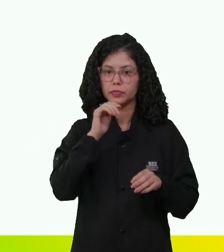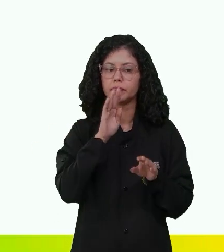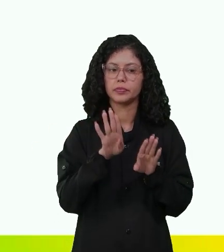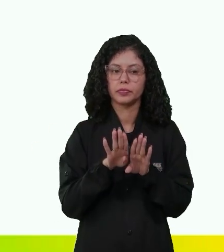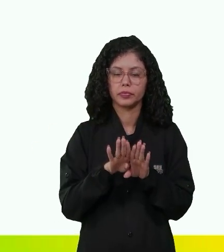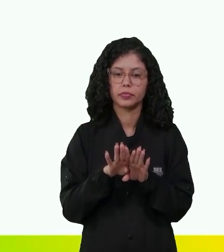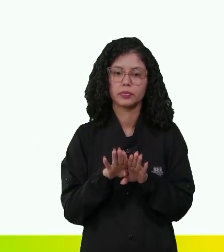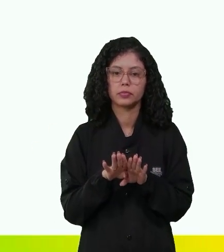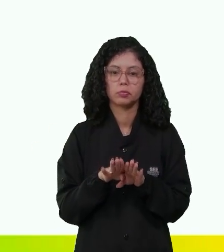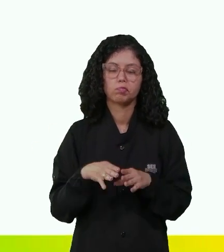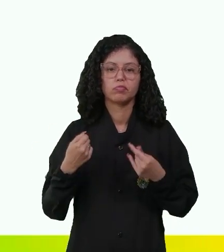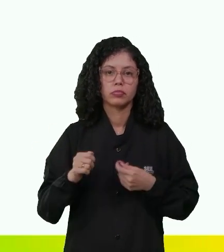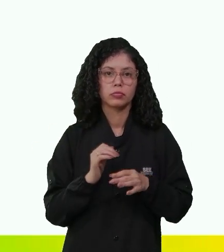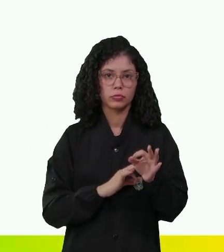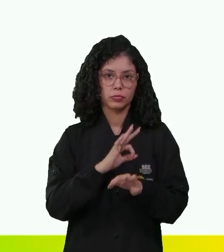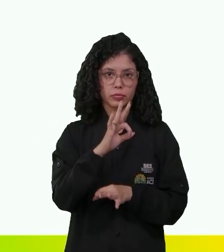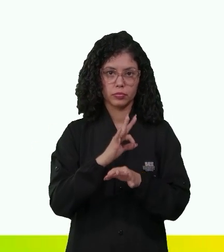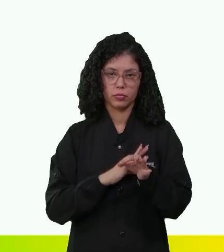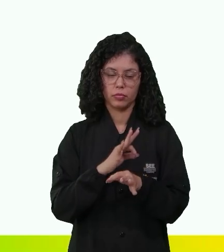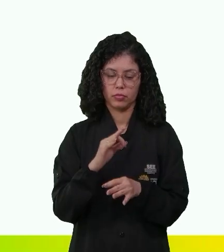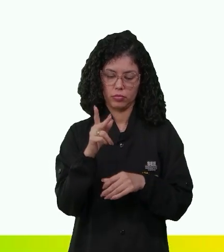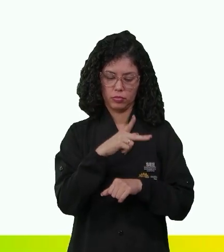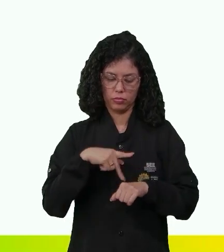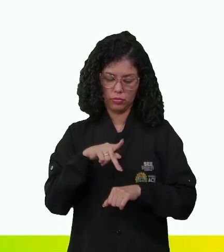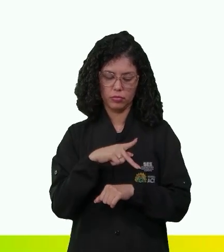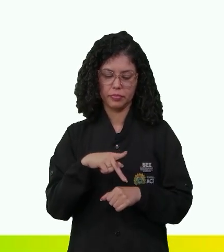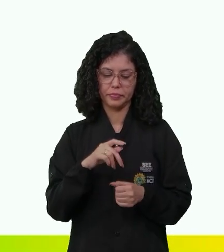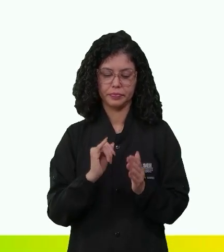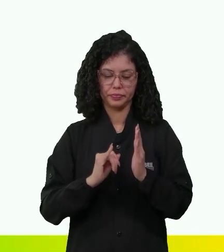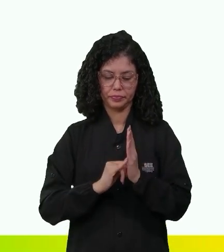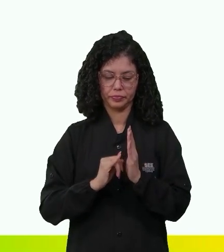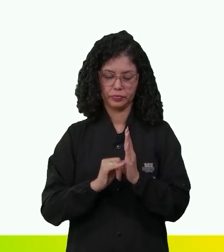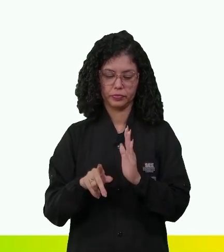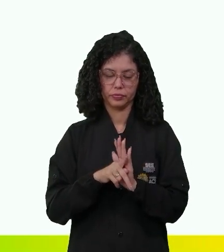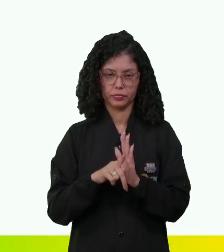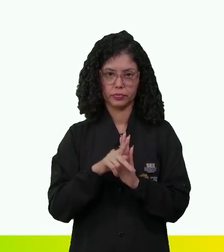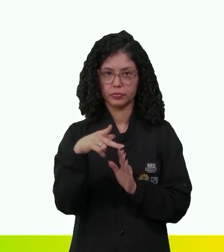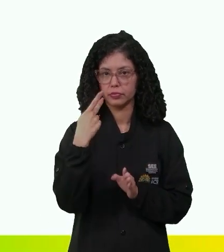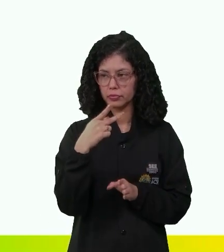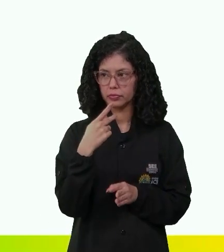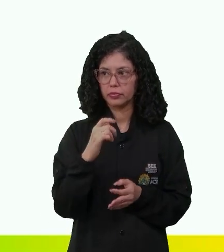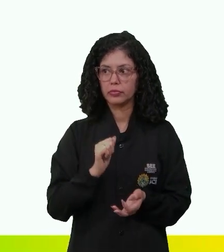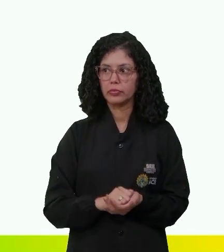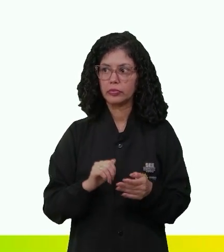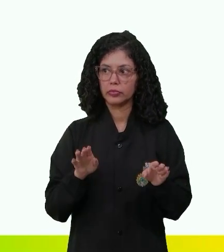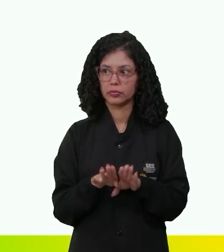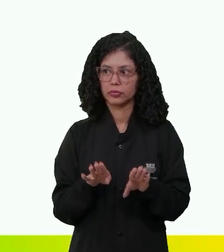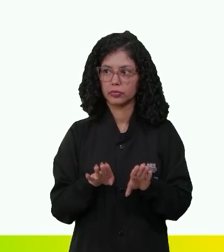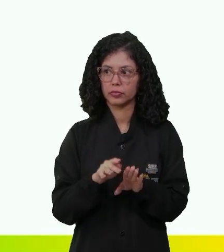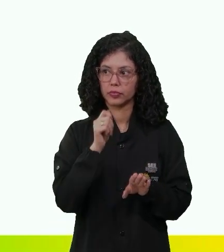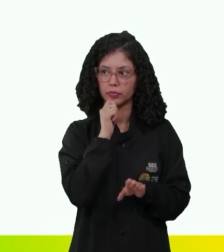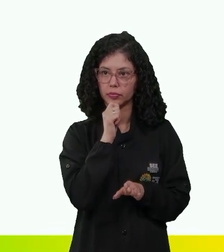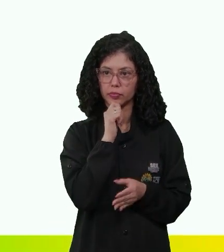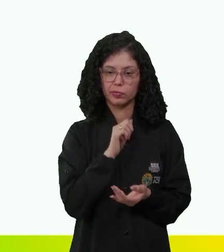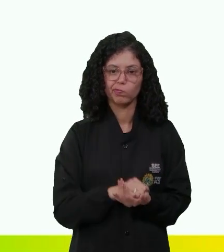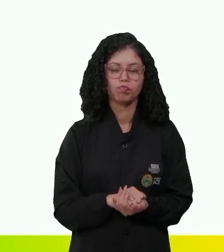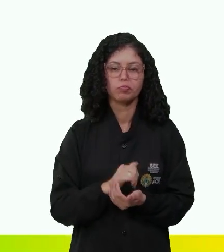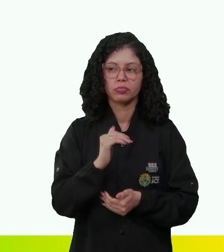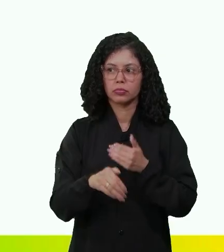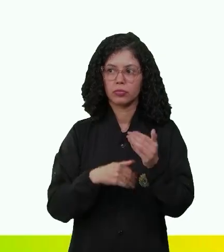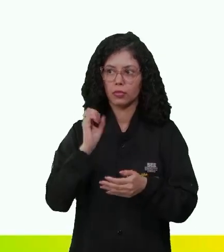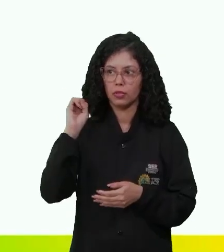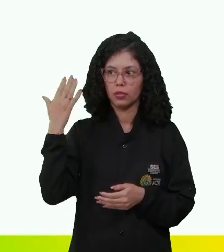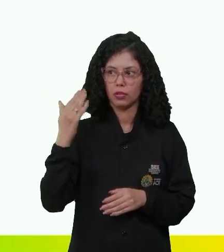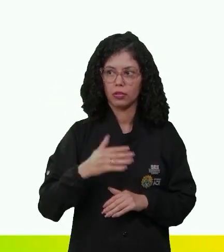a necessidade de organizar o país institucionalmente falando também foi acontecendo.